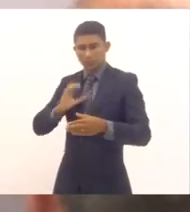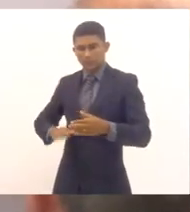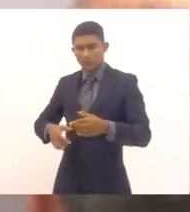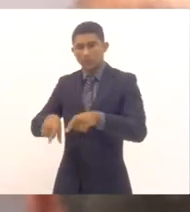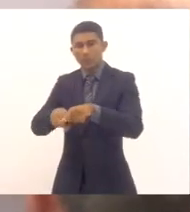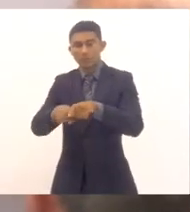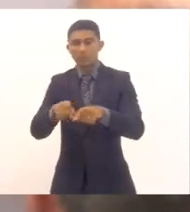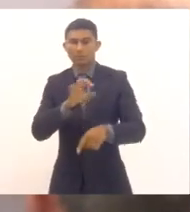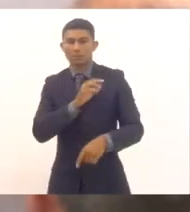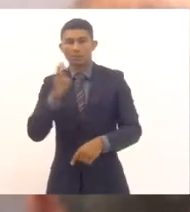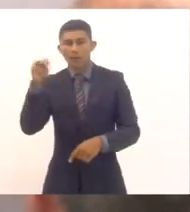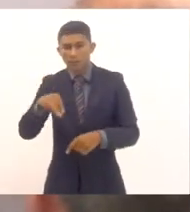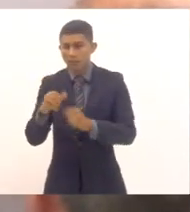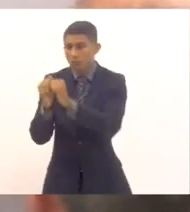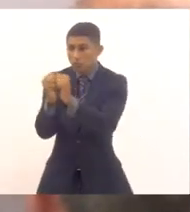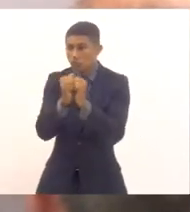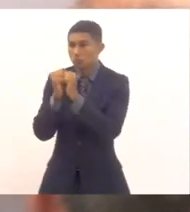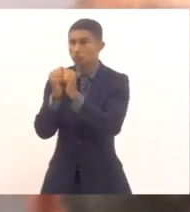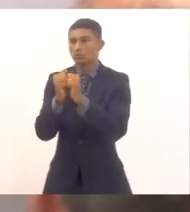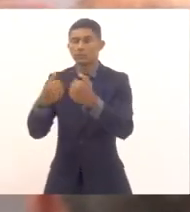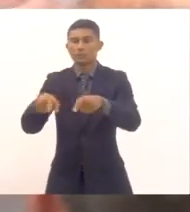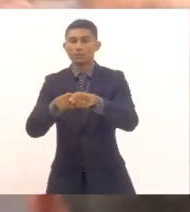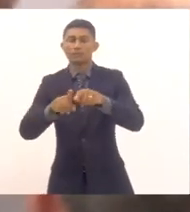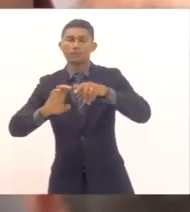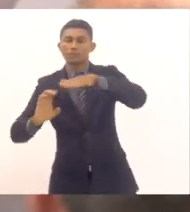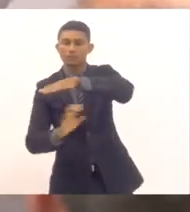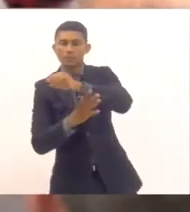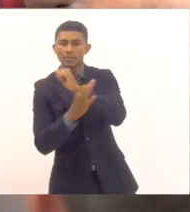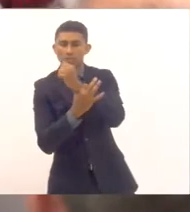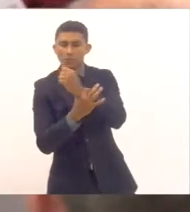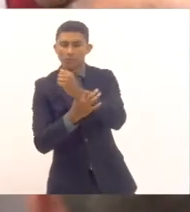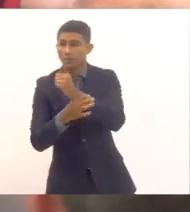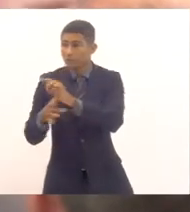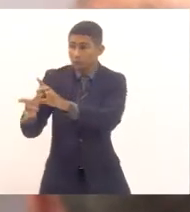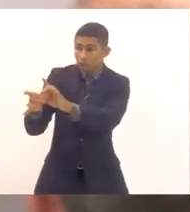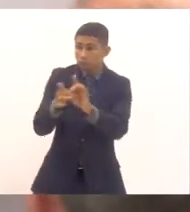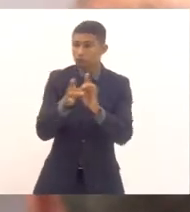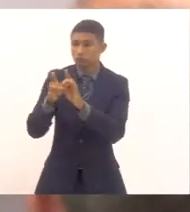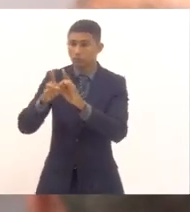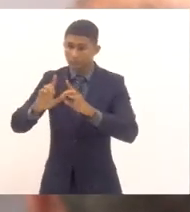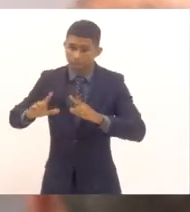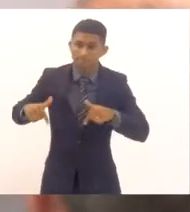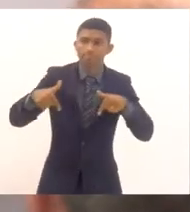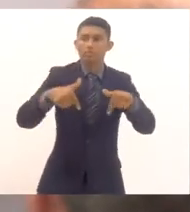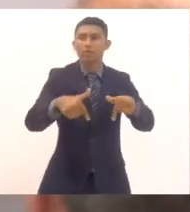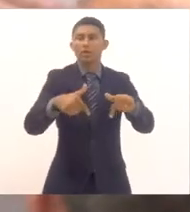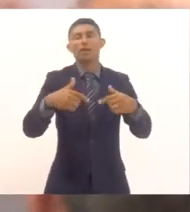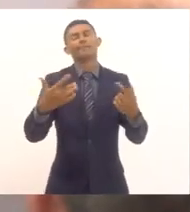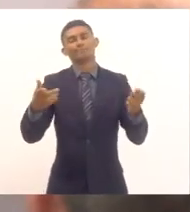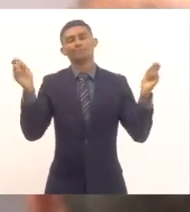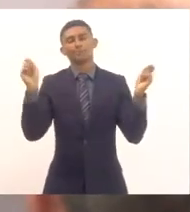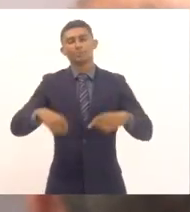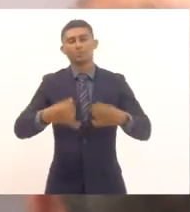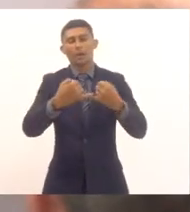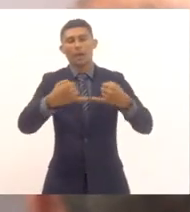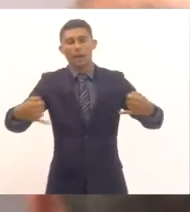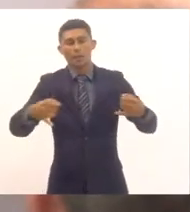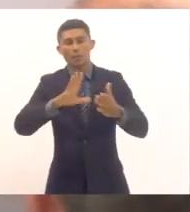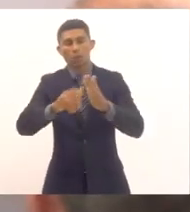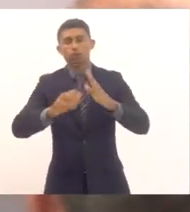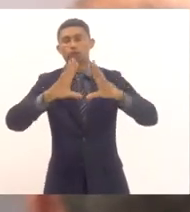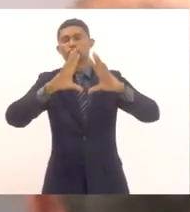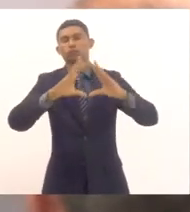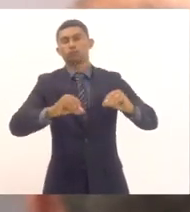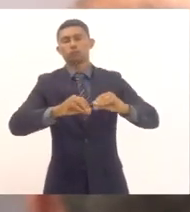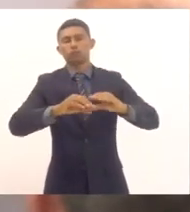conjuntamente com essa empresa está contratando nós poderemos ter no futuro quem sabe uma diminuição de força e acaba se isso não acontecer